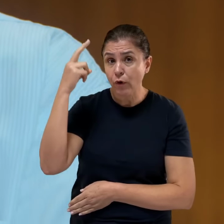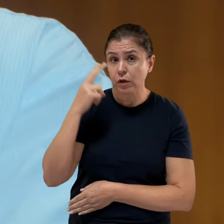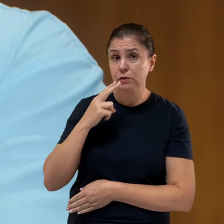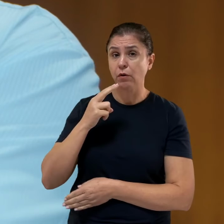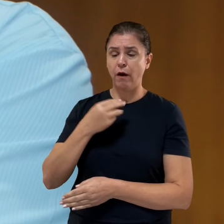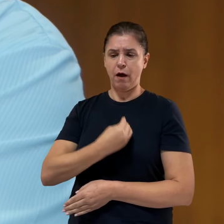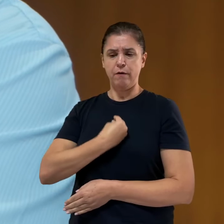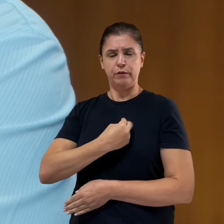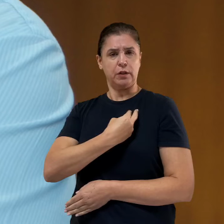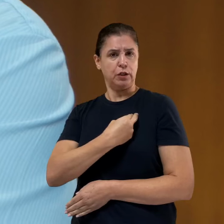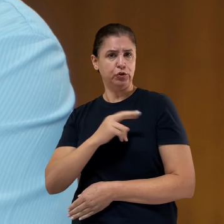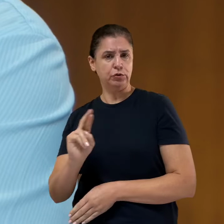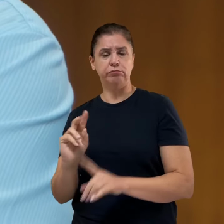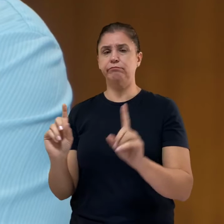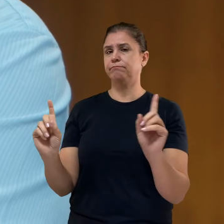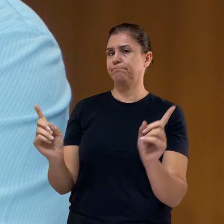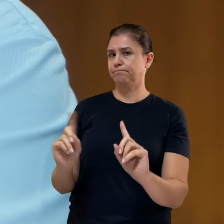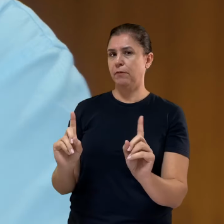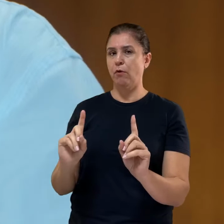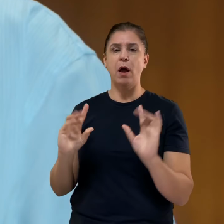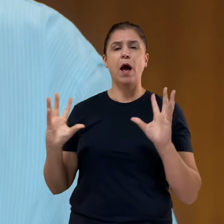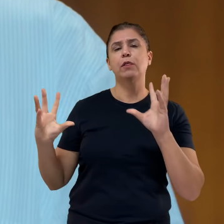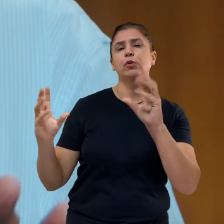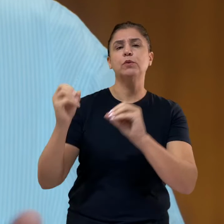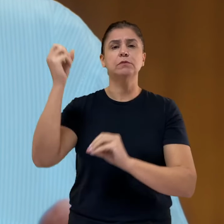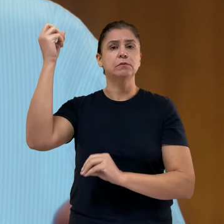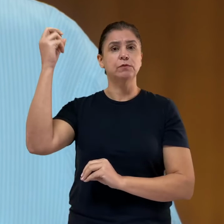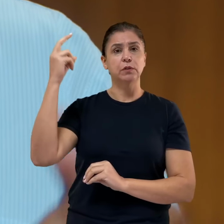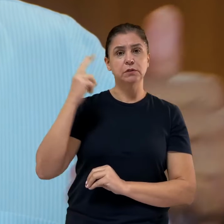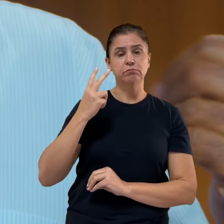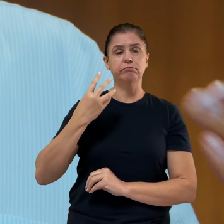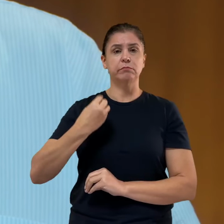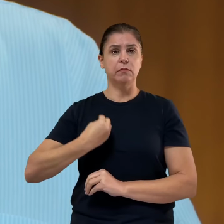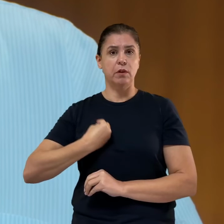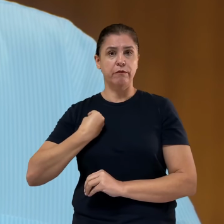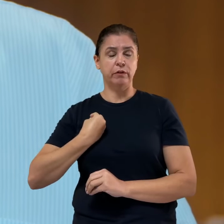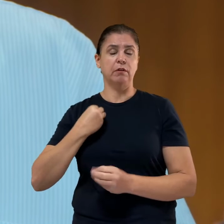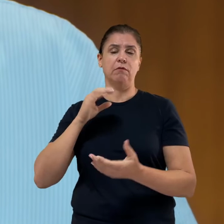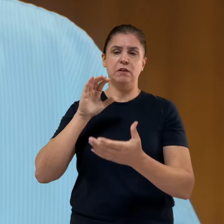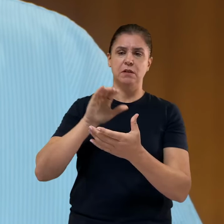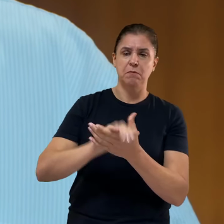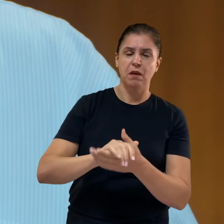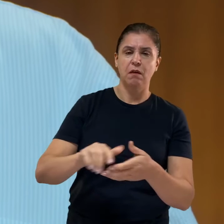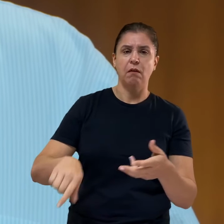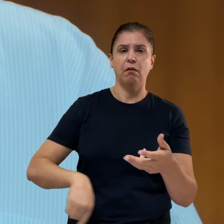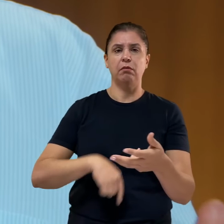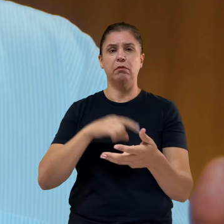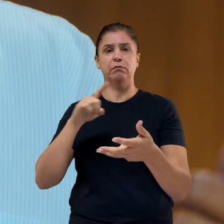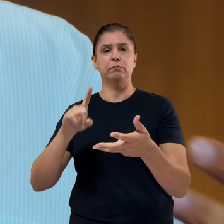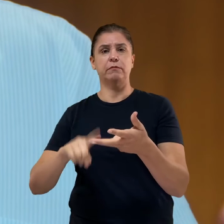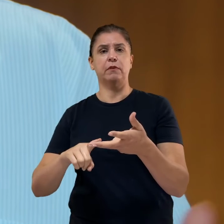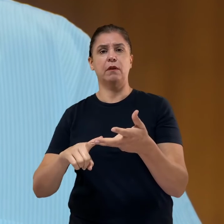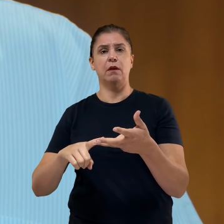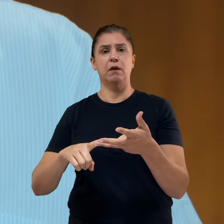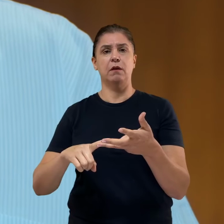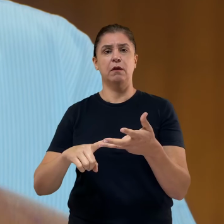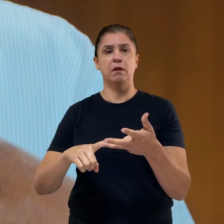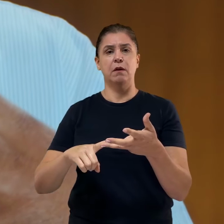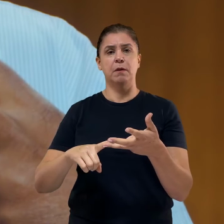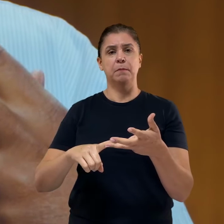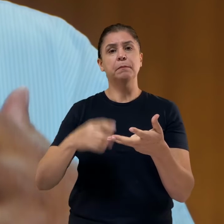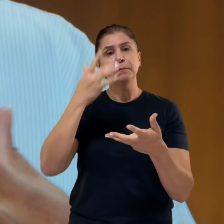vocação à vida religiosa. A todas as vocações. Por isso se falava do matrimônio. Se falava